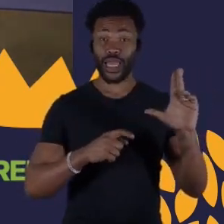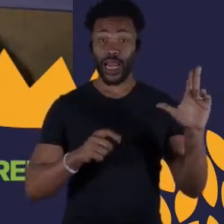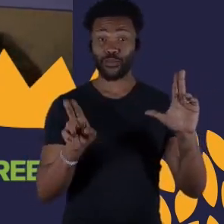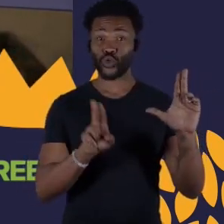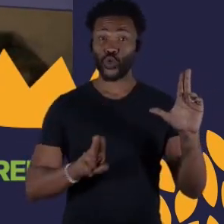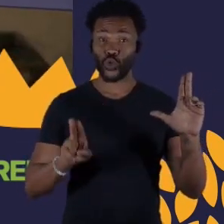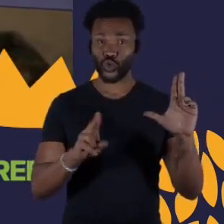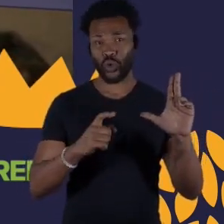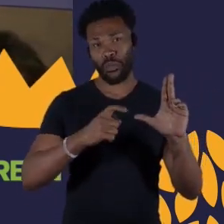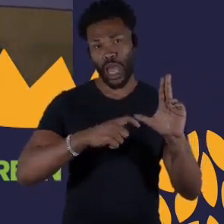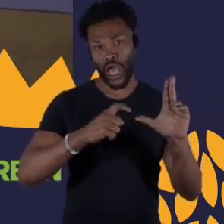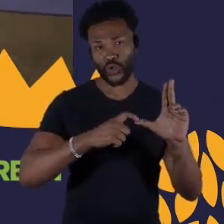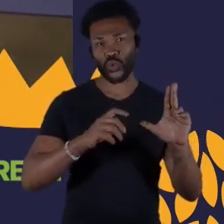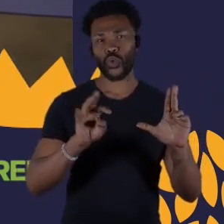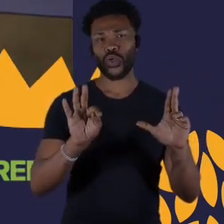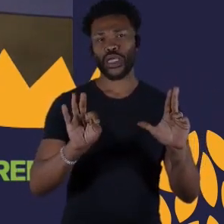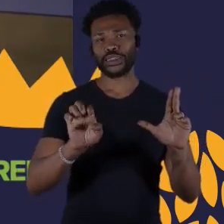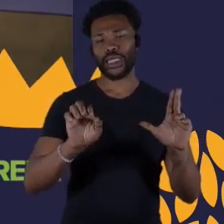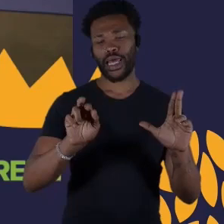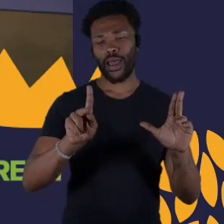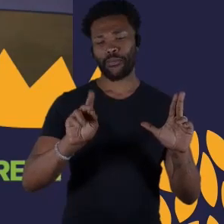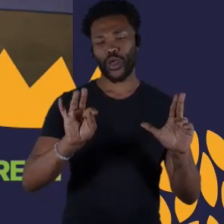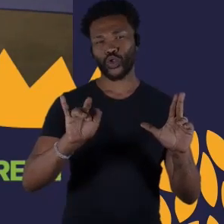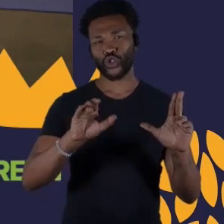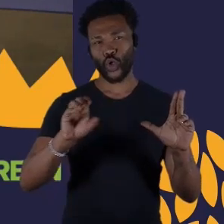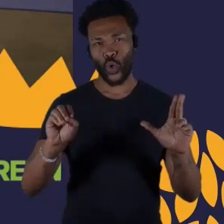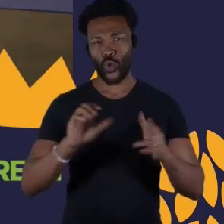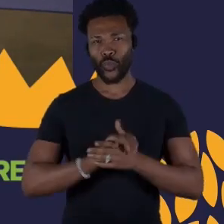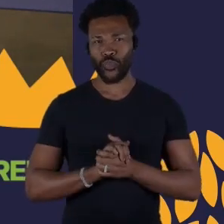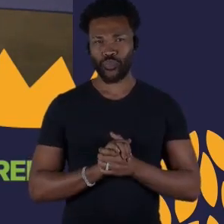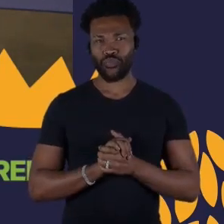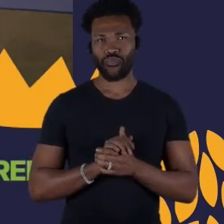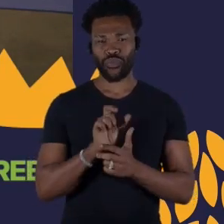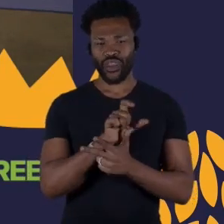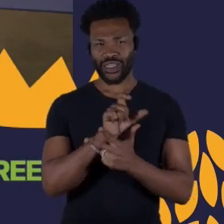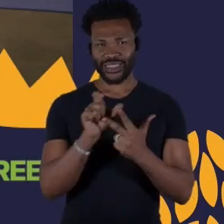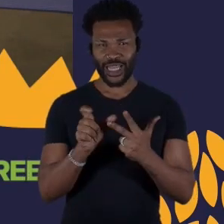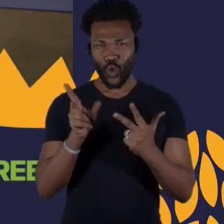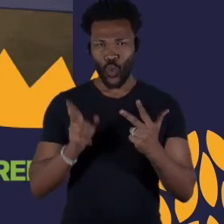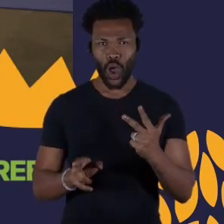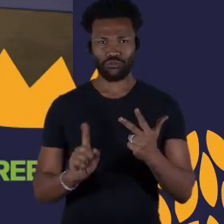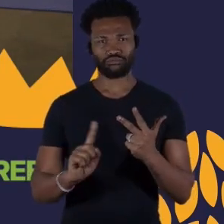uso médico e cannabis terapêutico, mas não são sinônimos.